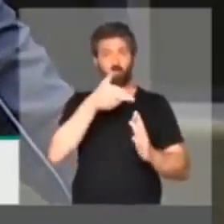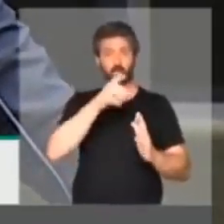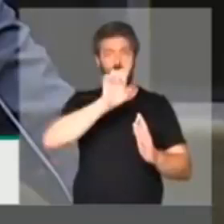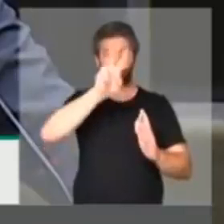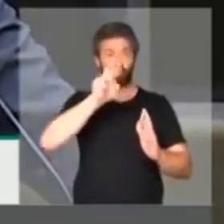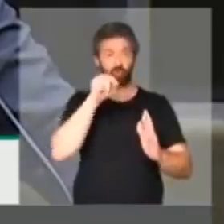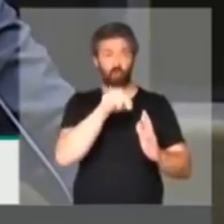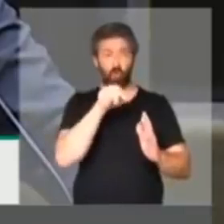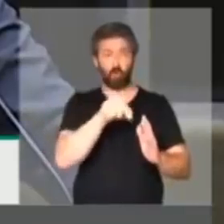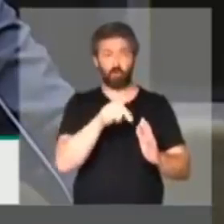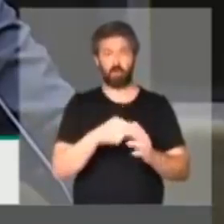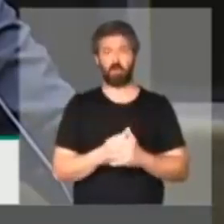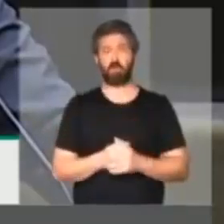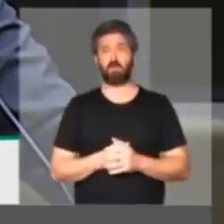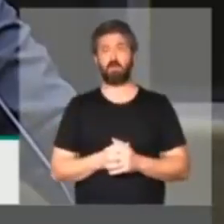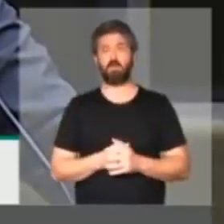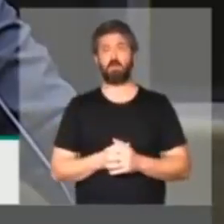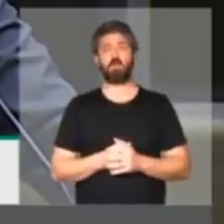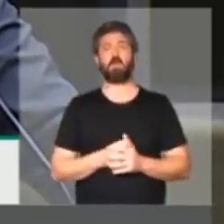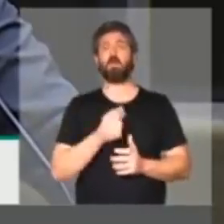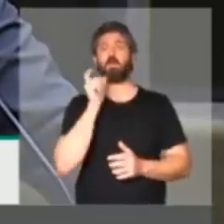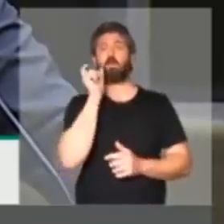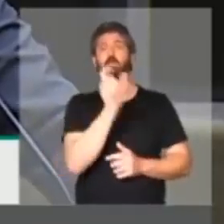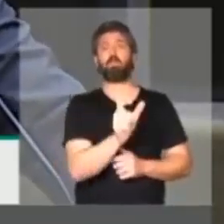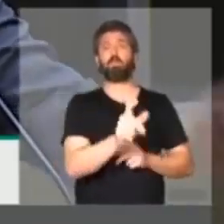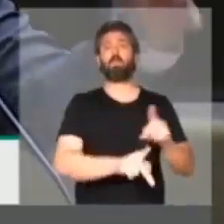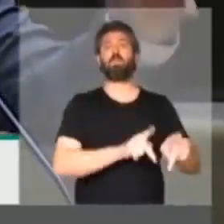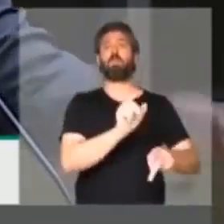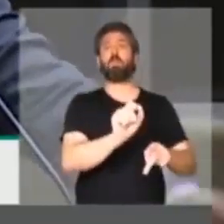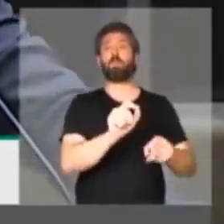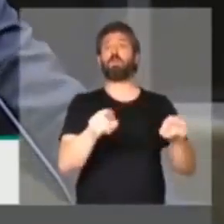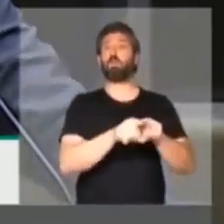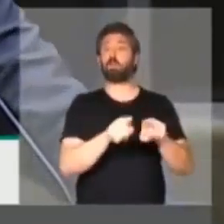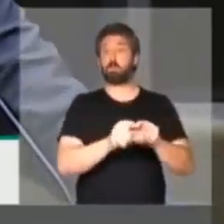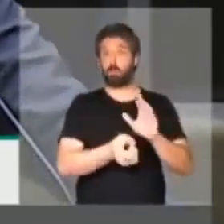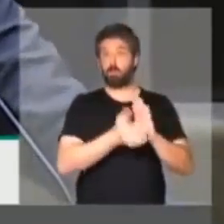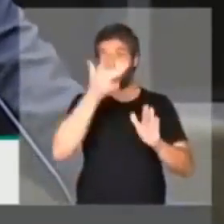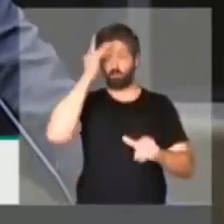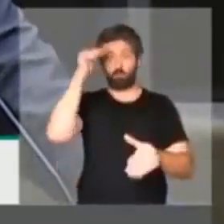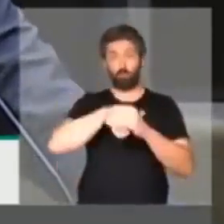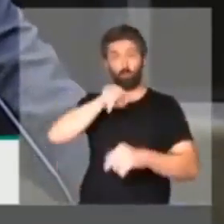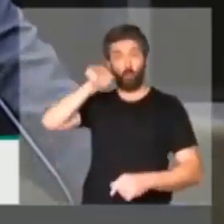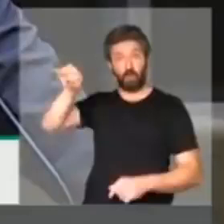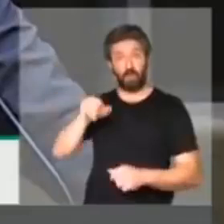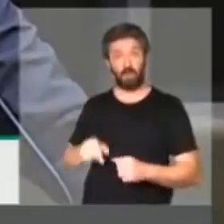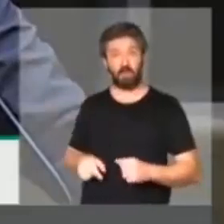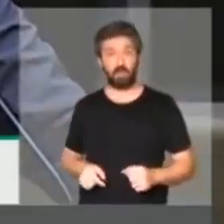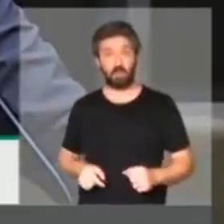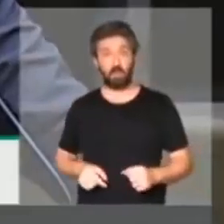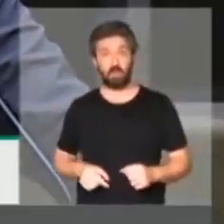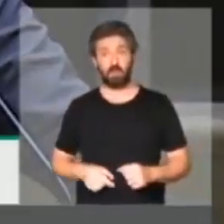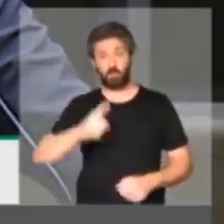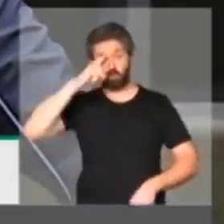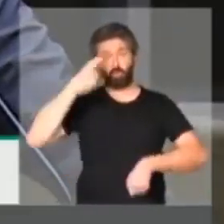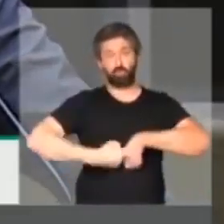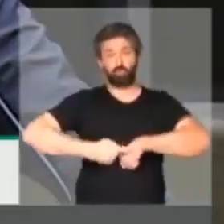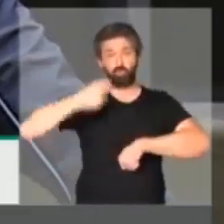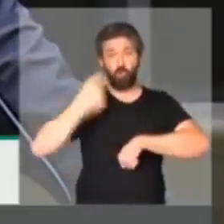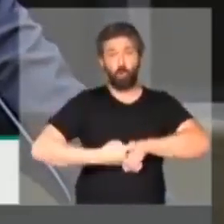pessoas, chama o povo brasileiro, inclusive muitos eleitores seus, de